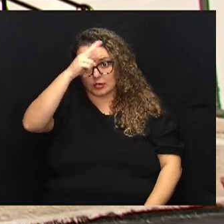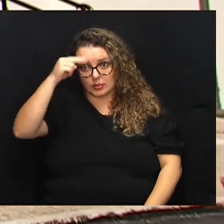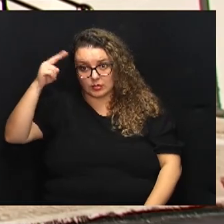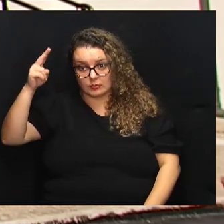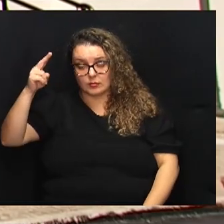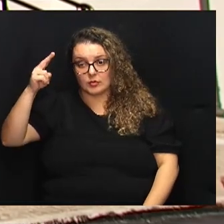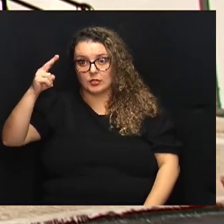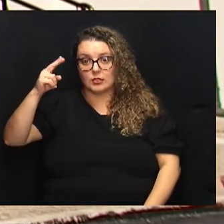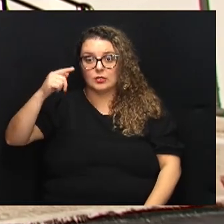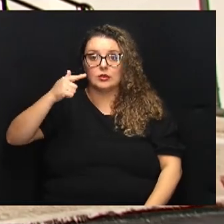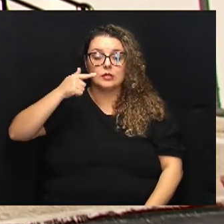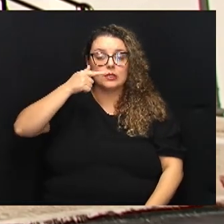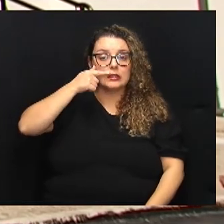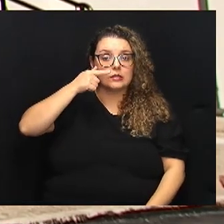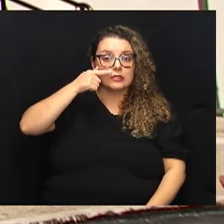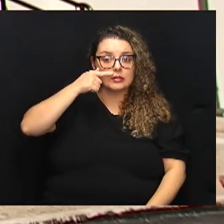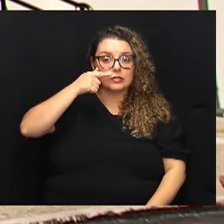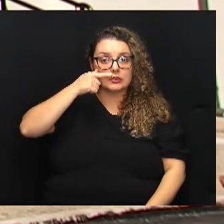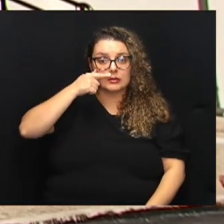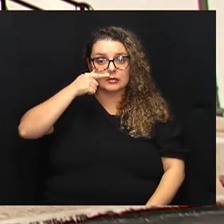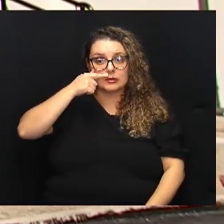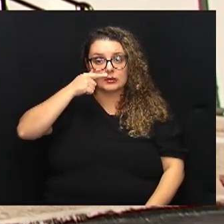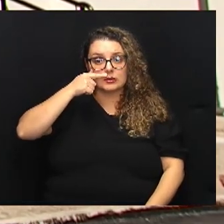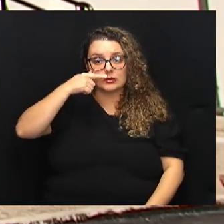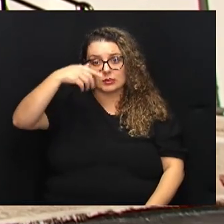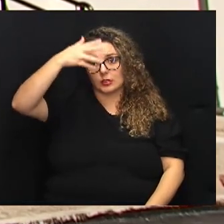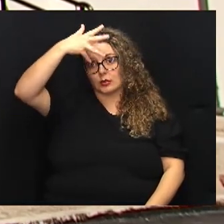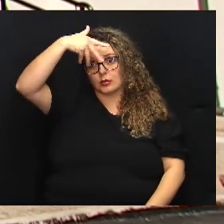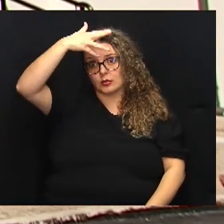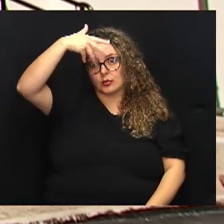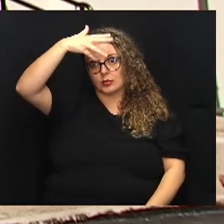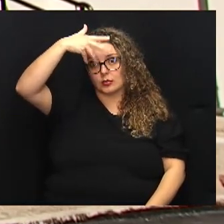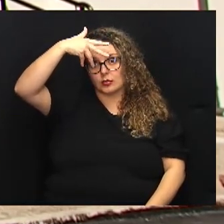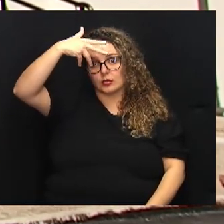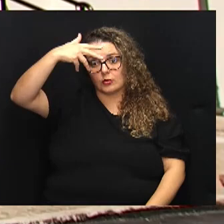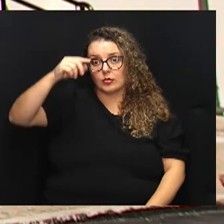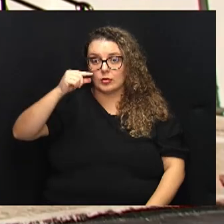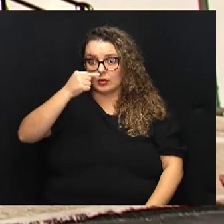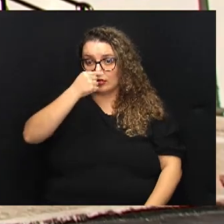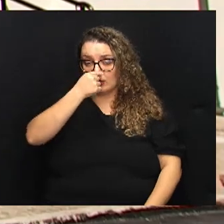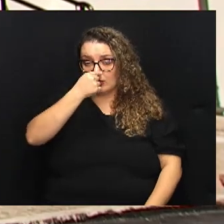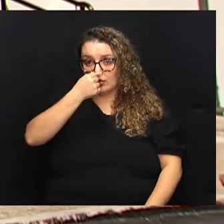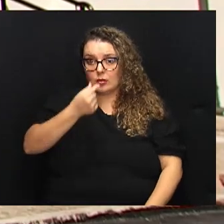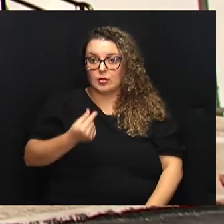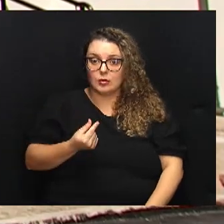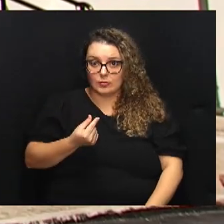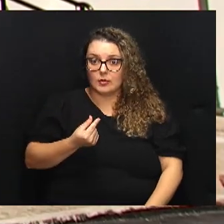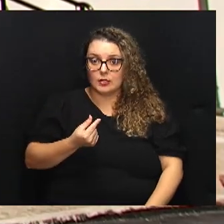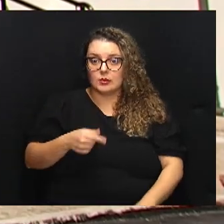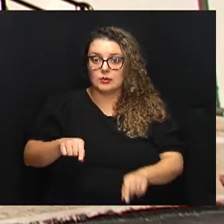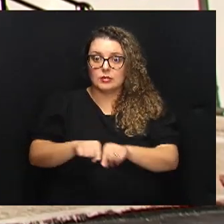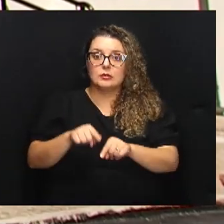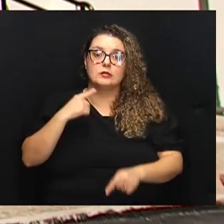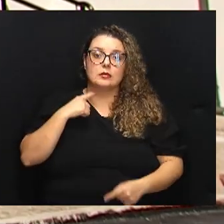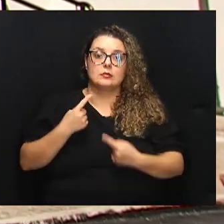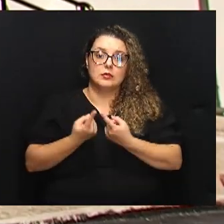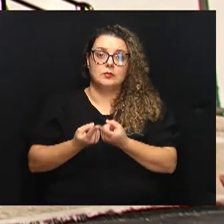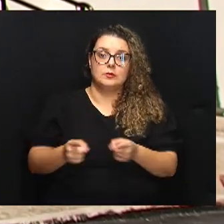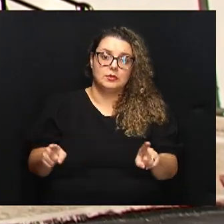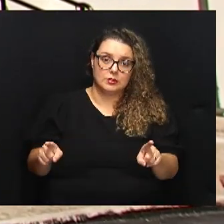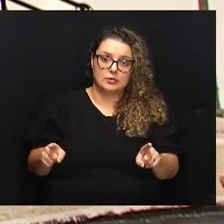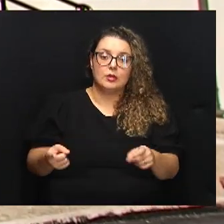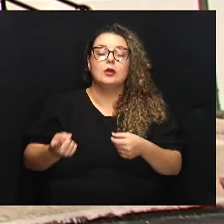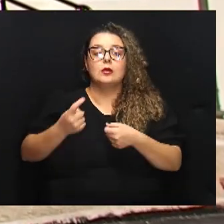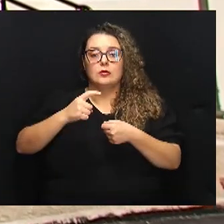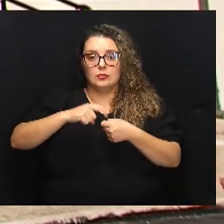Guilherme Teixeira, o Rodrigo da Farmadic, Roberto Alves, também o mineiro do Espetinho. Eu volto